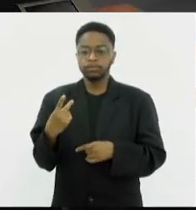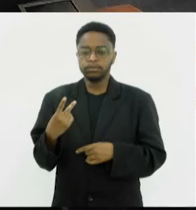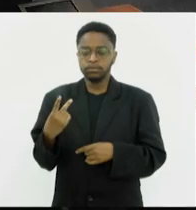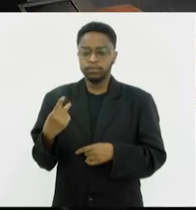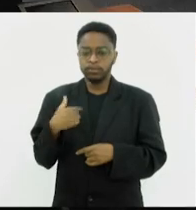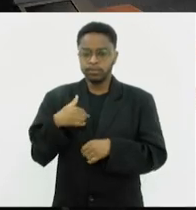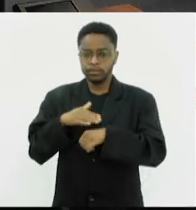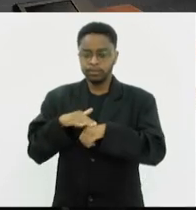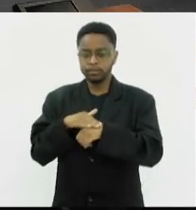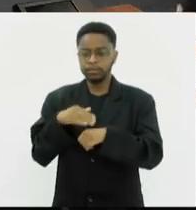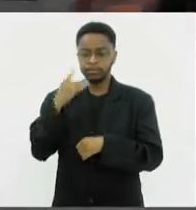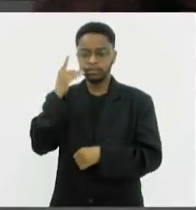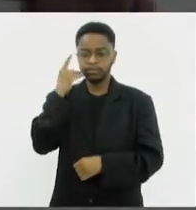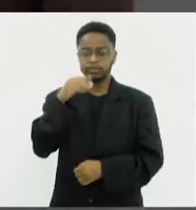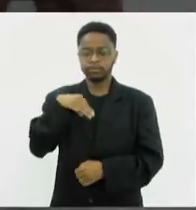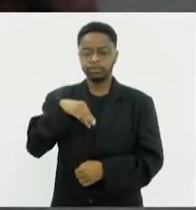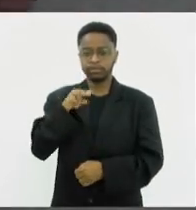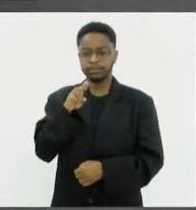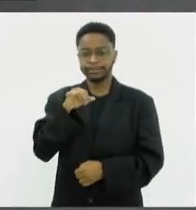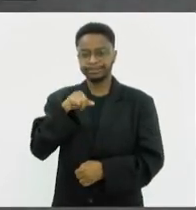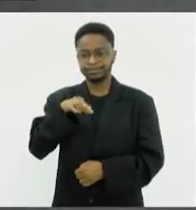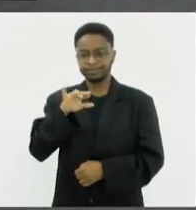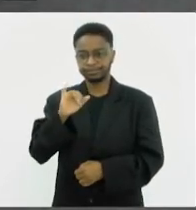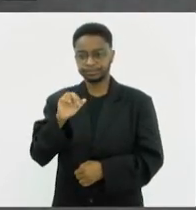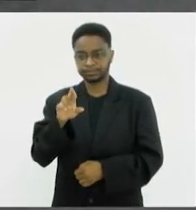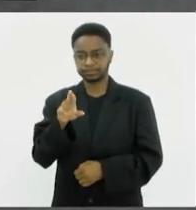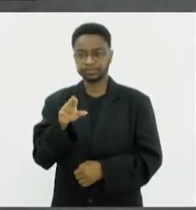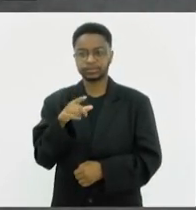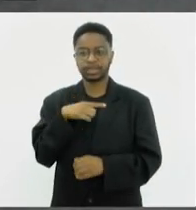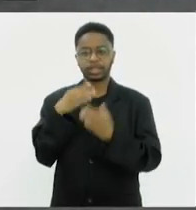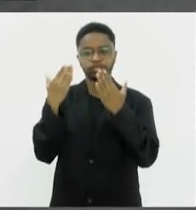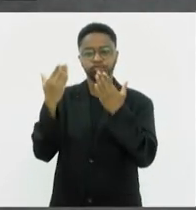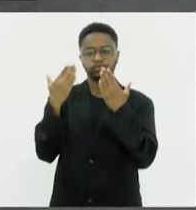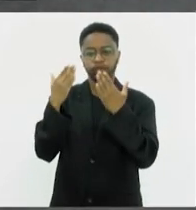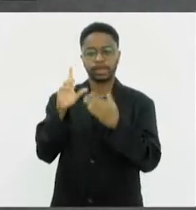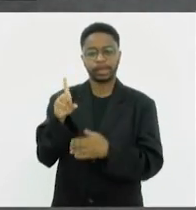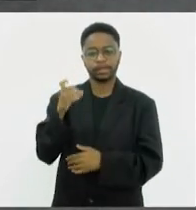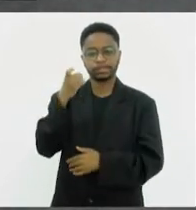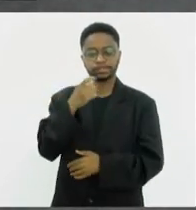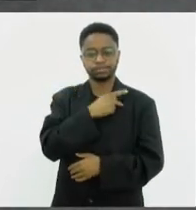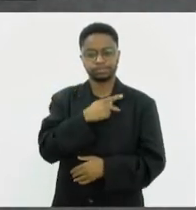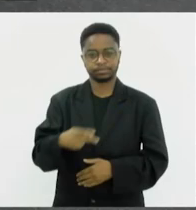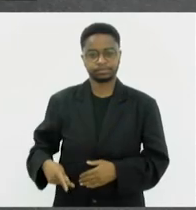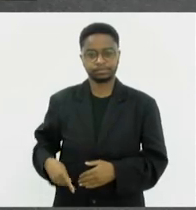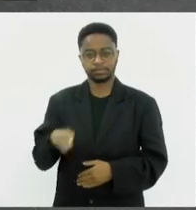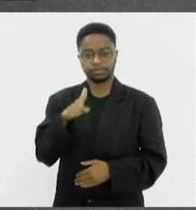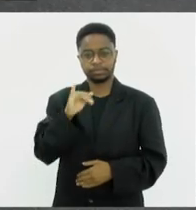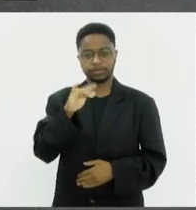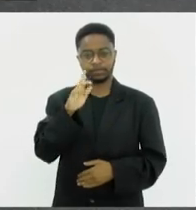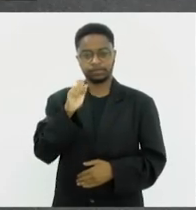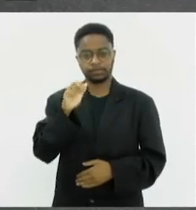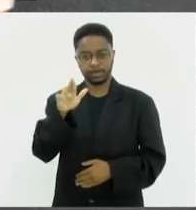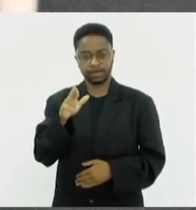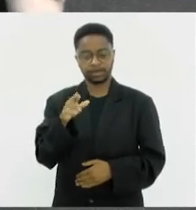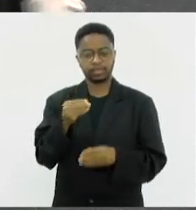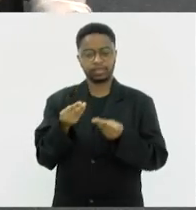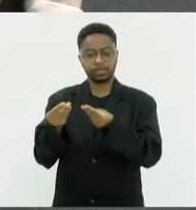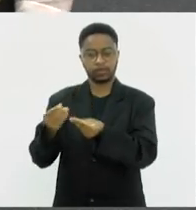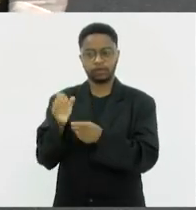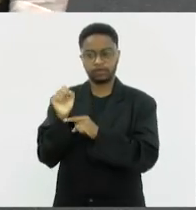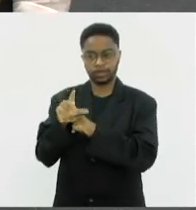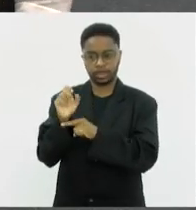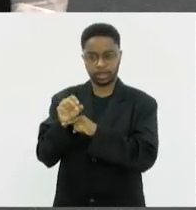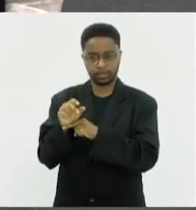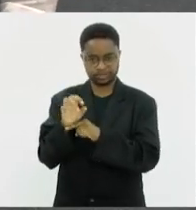Munir, a suspeita é que o ex-presidente Bivar envenenou o nosso presidente, é